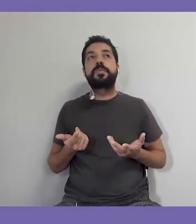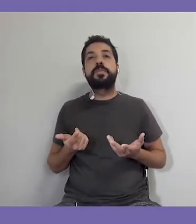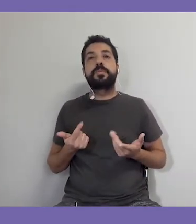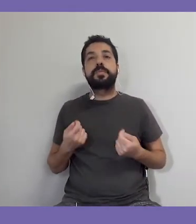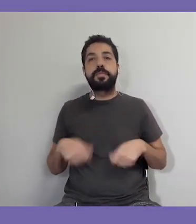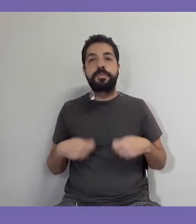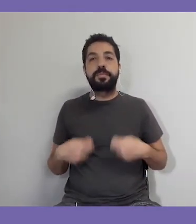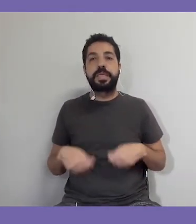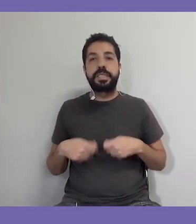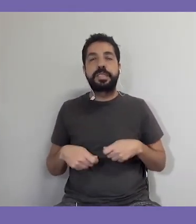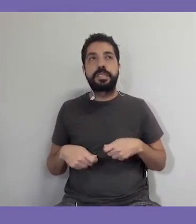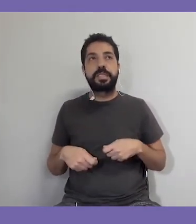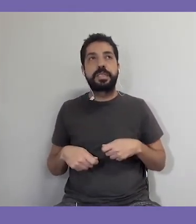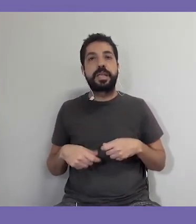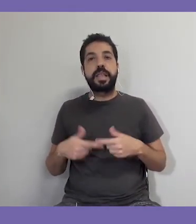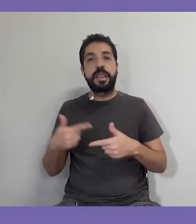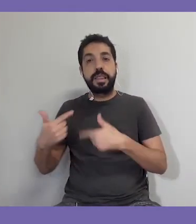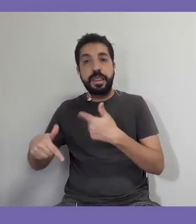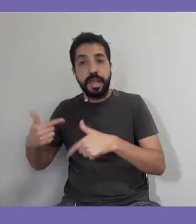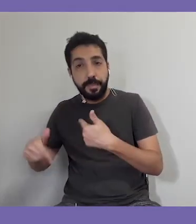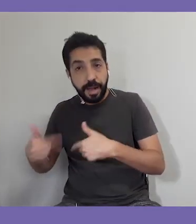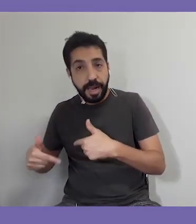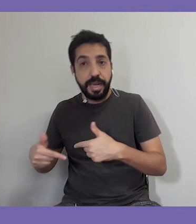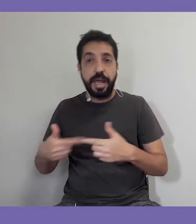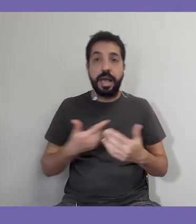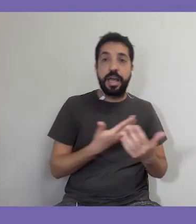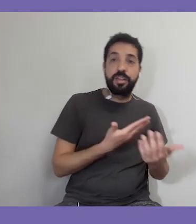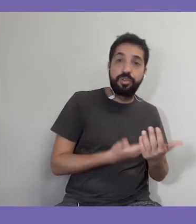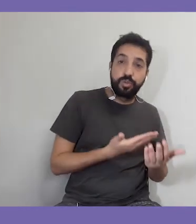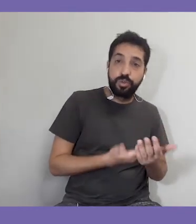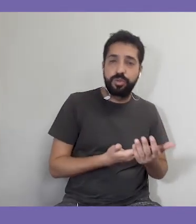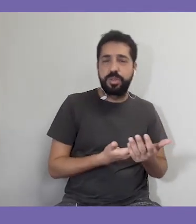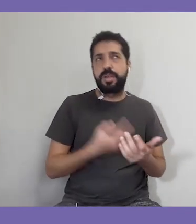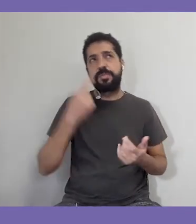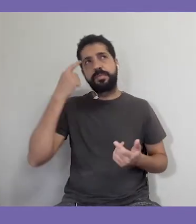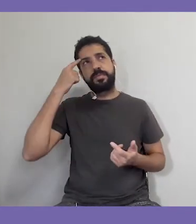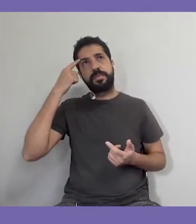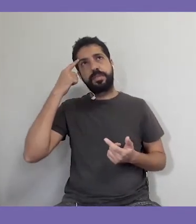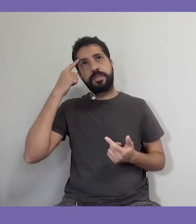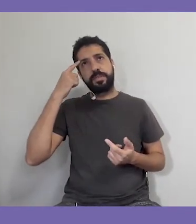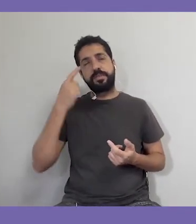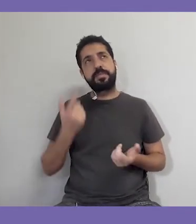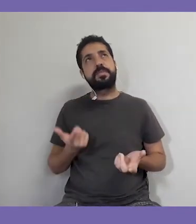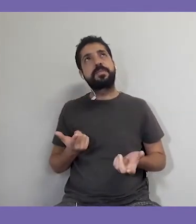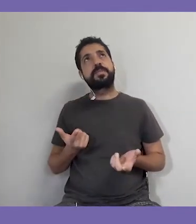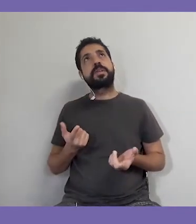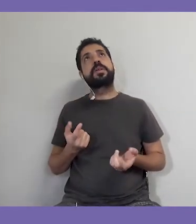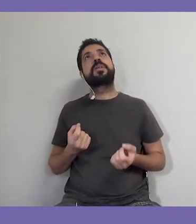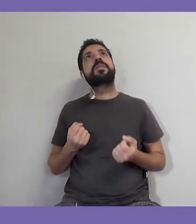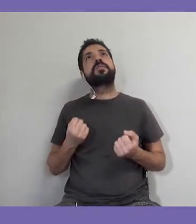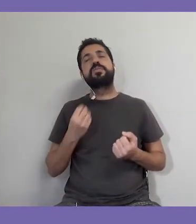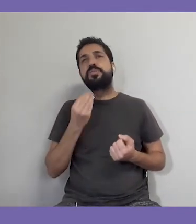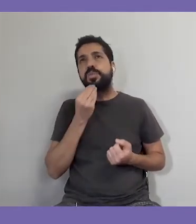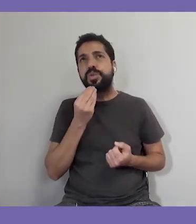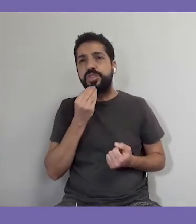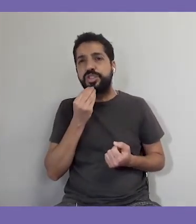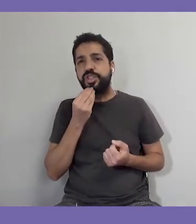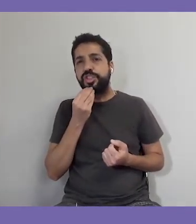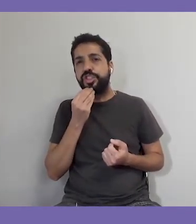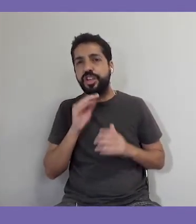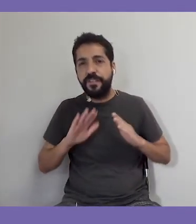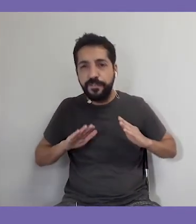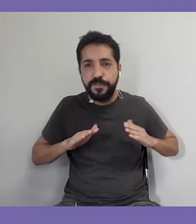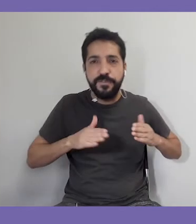que trabalhar e estudar, e às vezes eu fico me questionando, será que eu poderia ter me